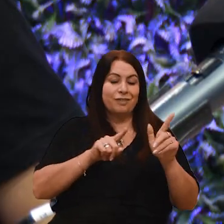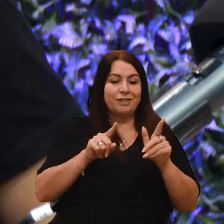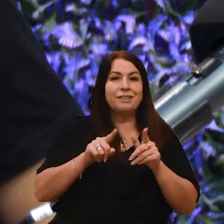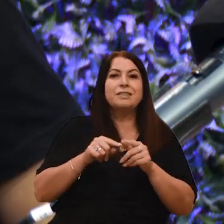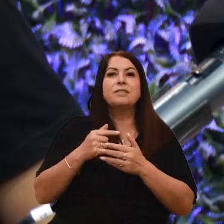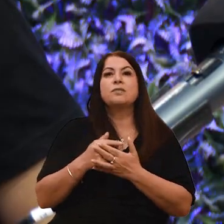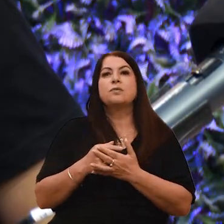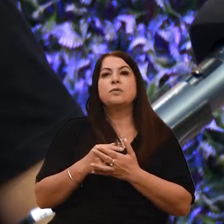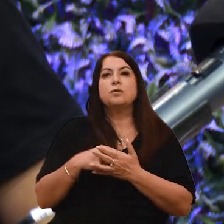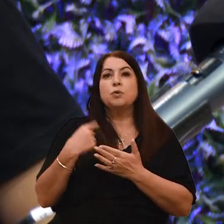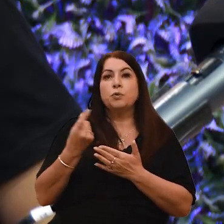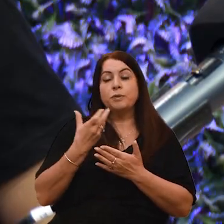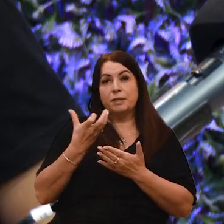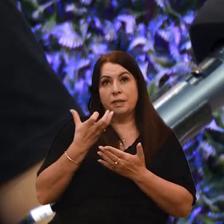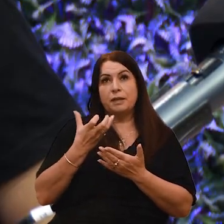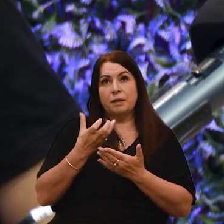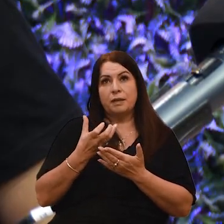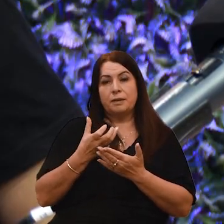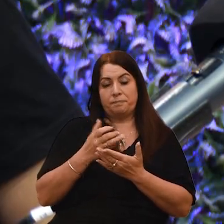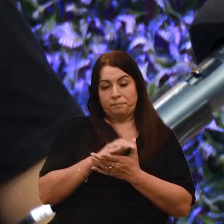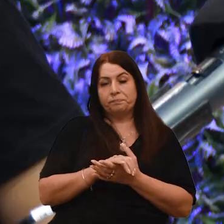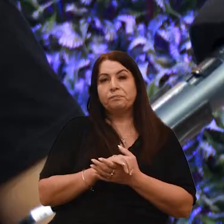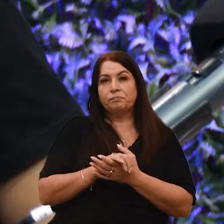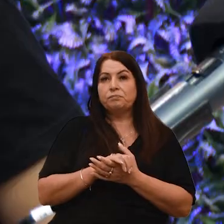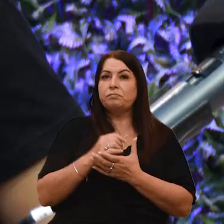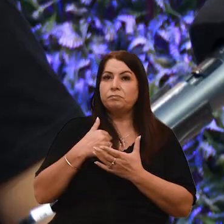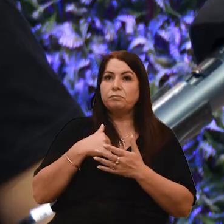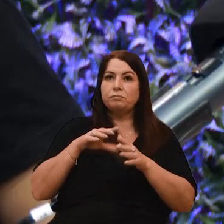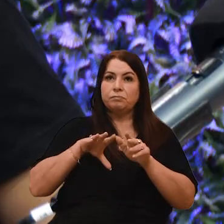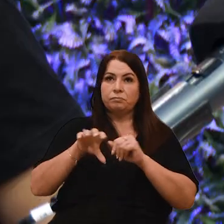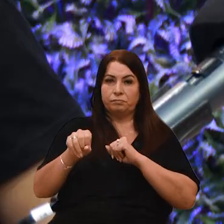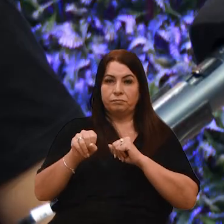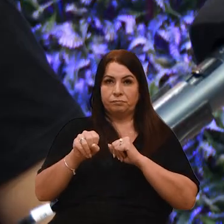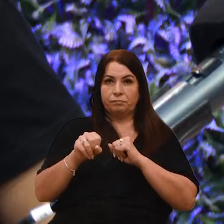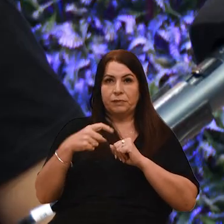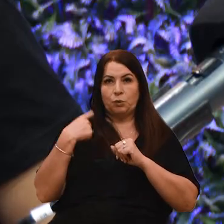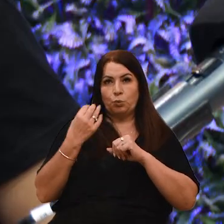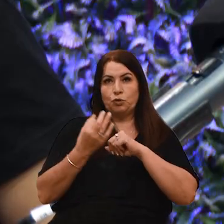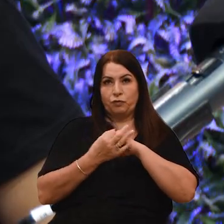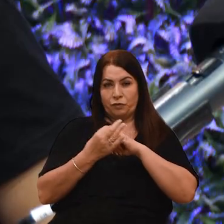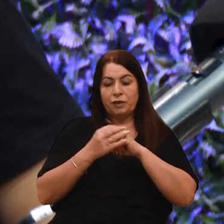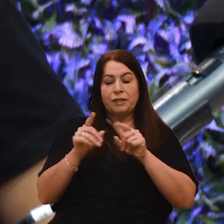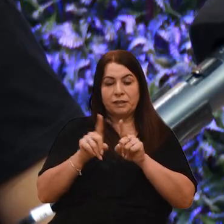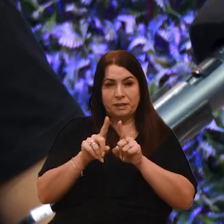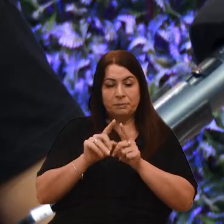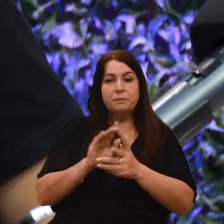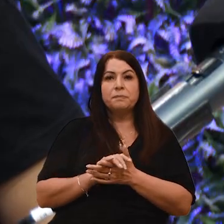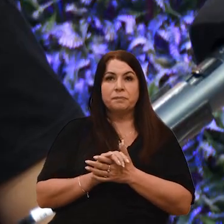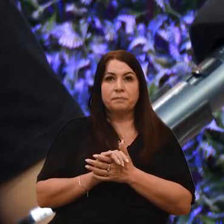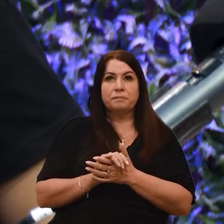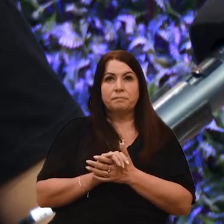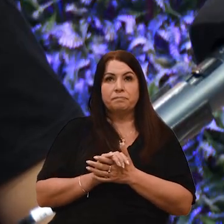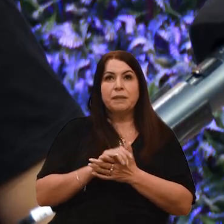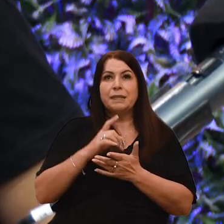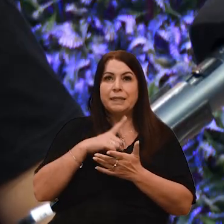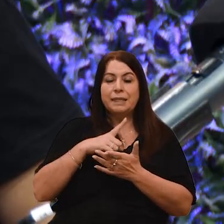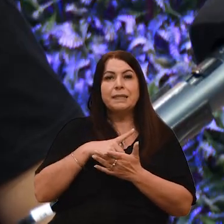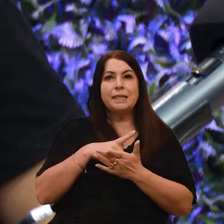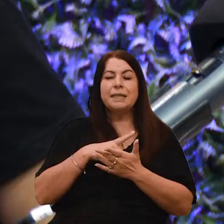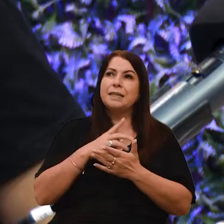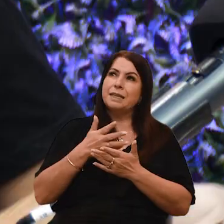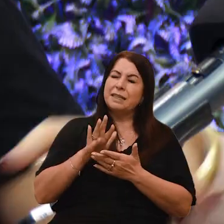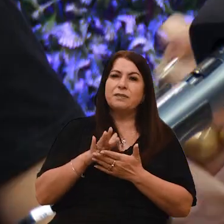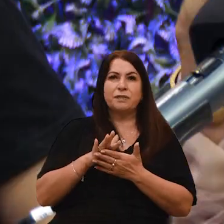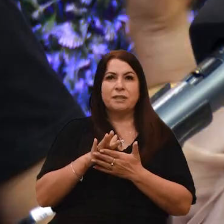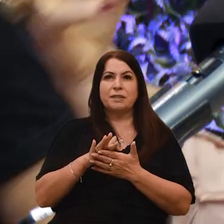E o que a gente quer, né, Carol? Eu me formei, eu sou advogada também. E tem, assim, às